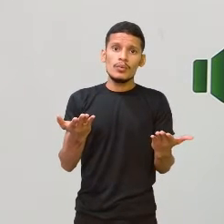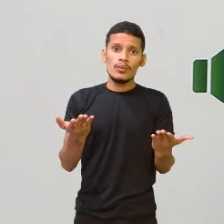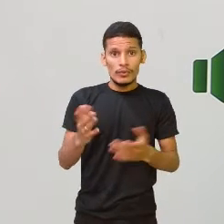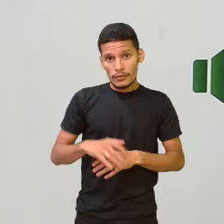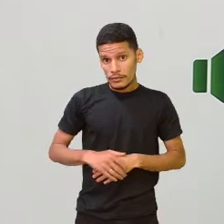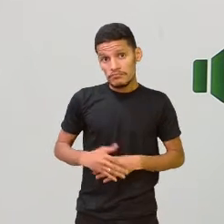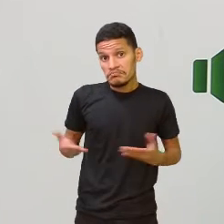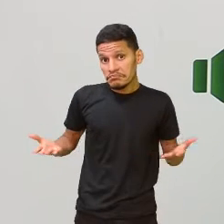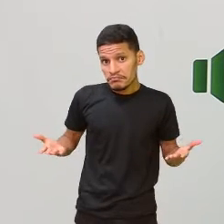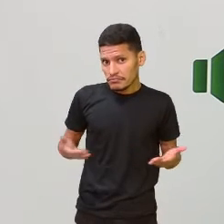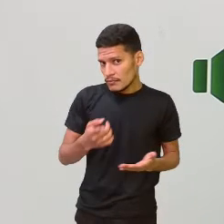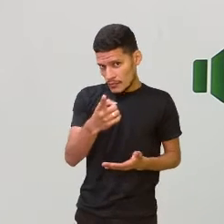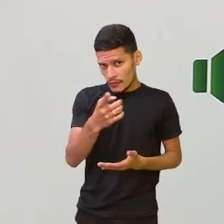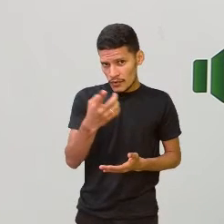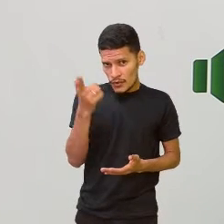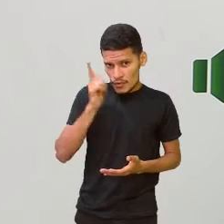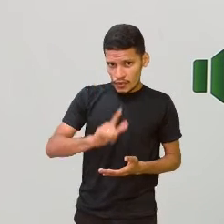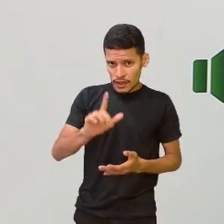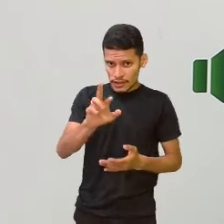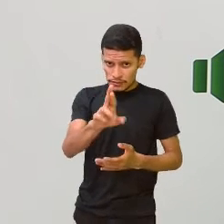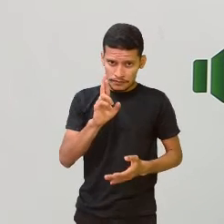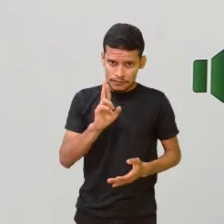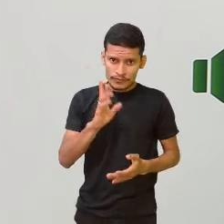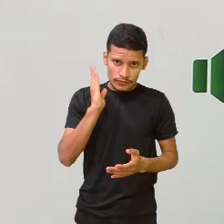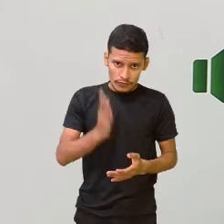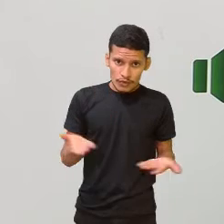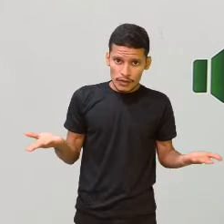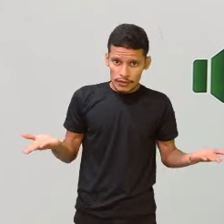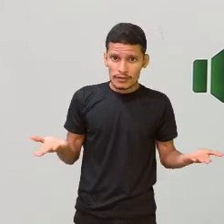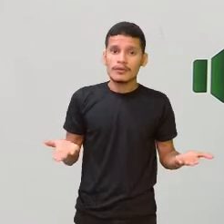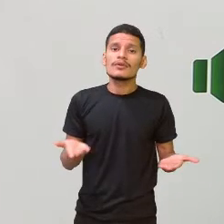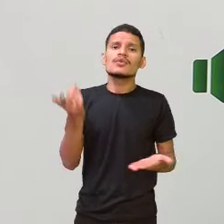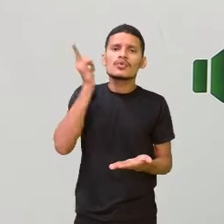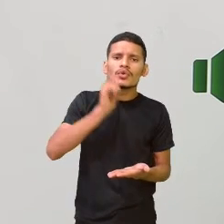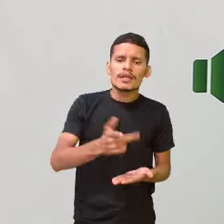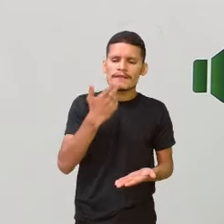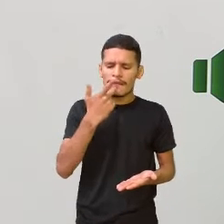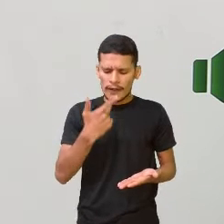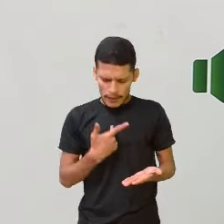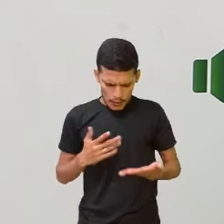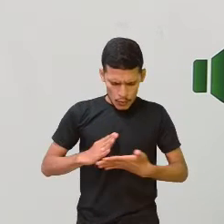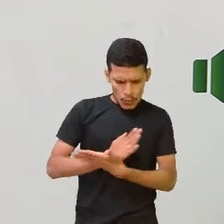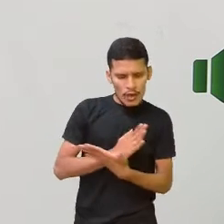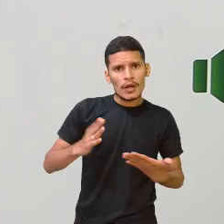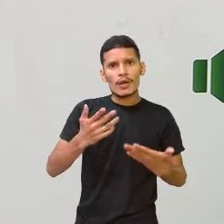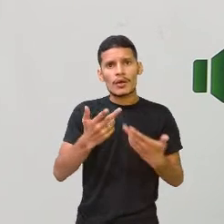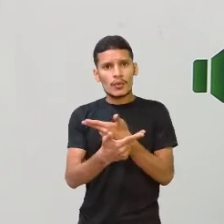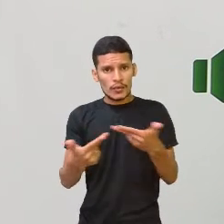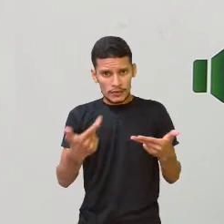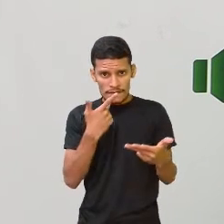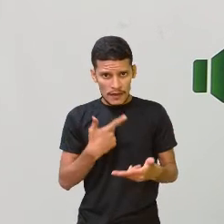E aí? Você já consegue me dar alguma resposta? Você já consegue falar alguma coisa para mim?